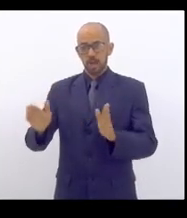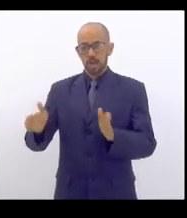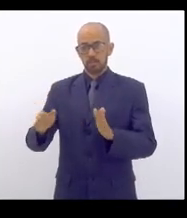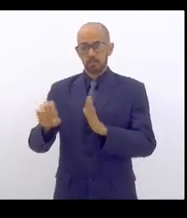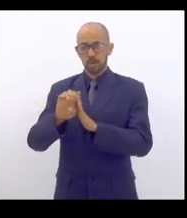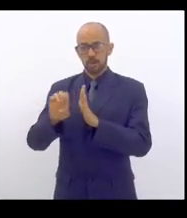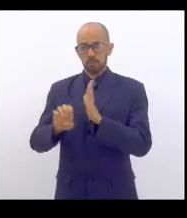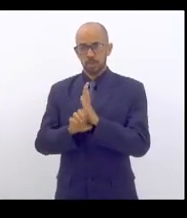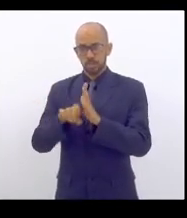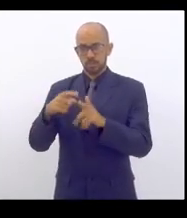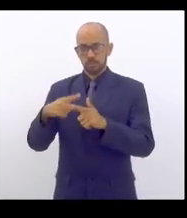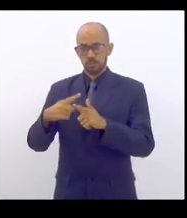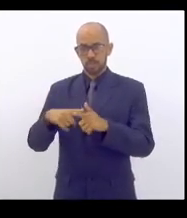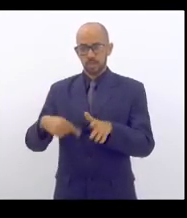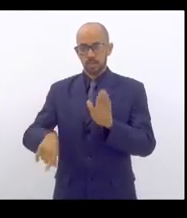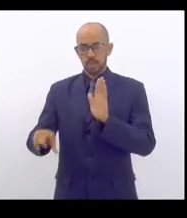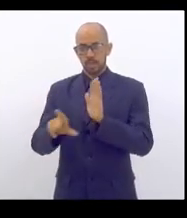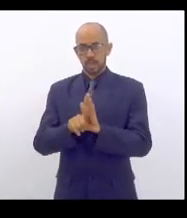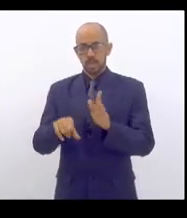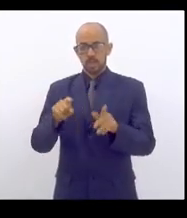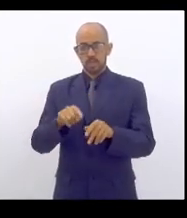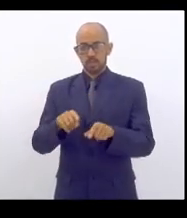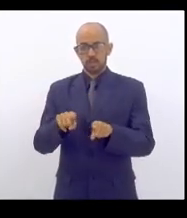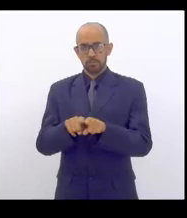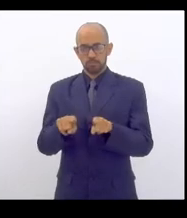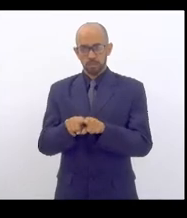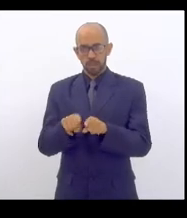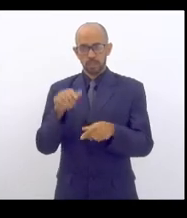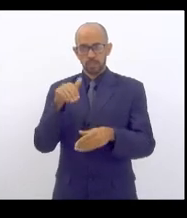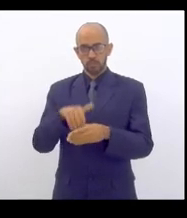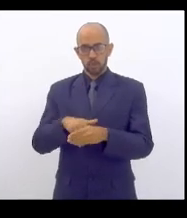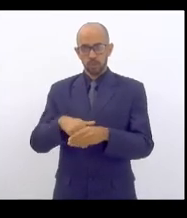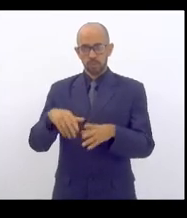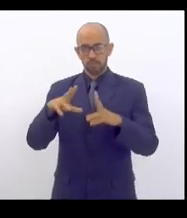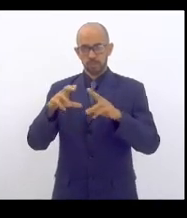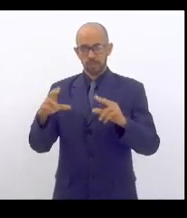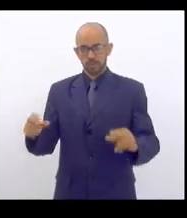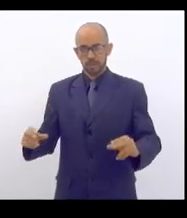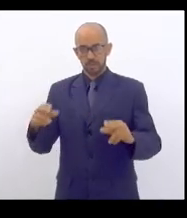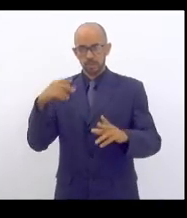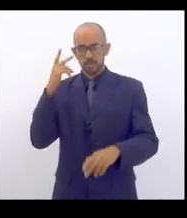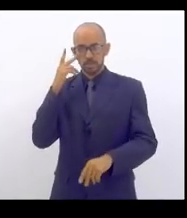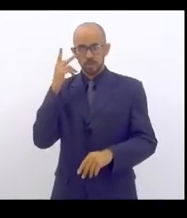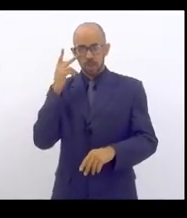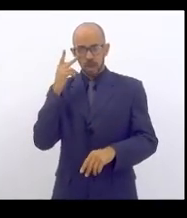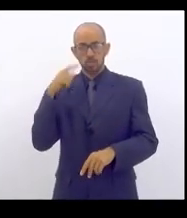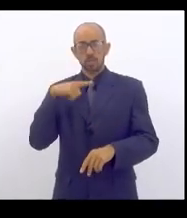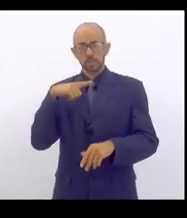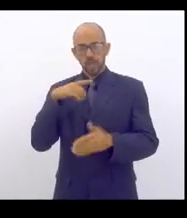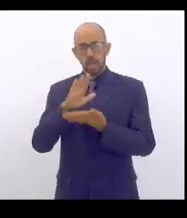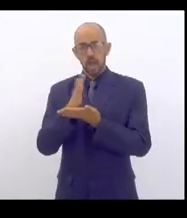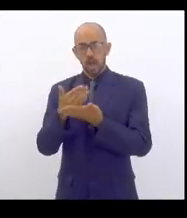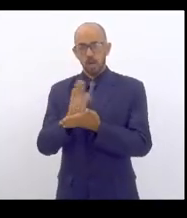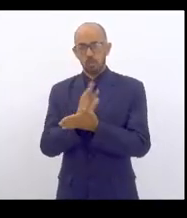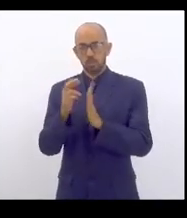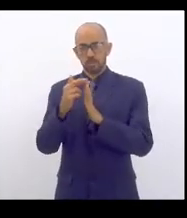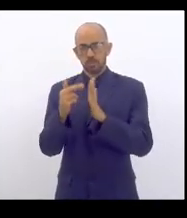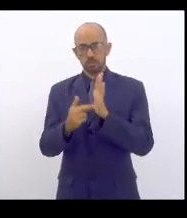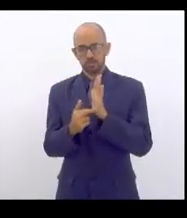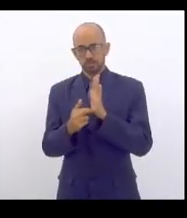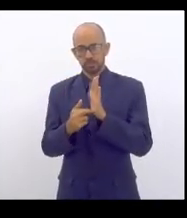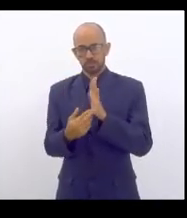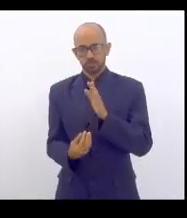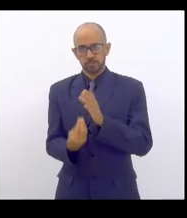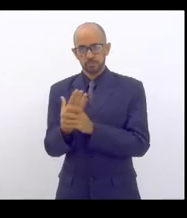Porque essa legislação também está andando em Santa Catarina, em São Paulo, e há alguns critérios em anexo estabelecidos